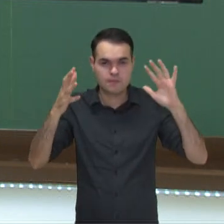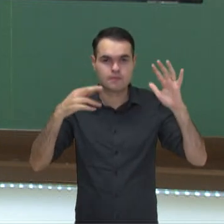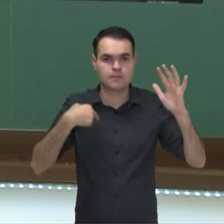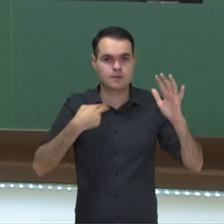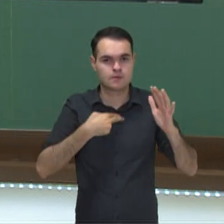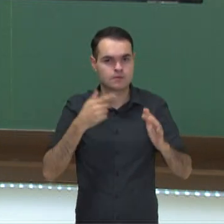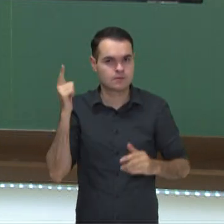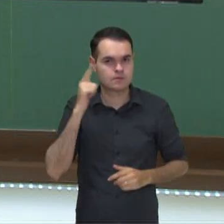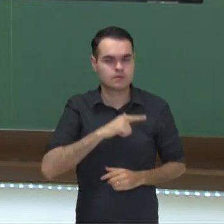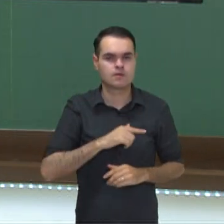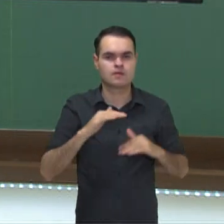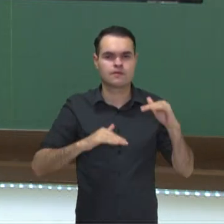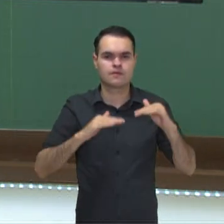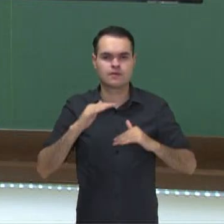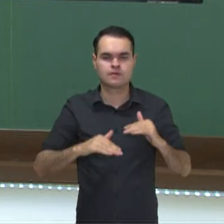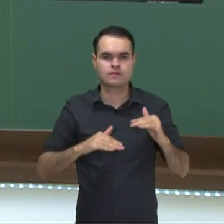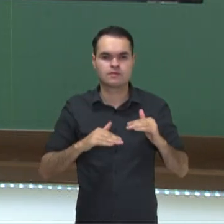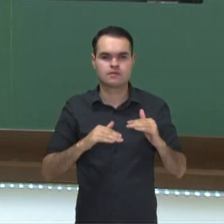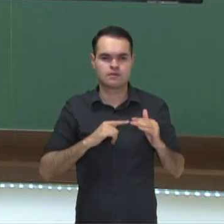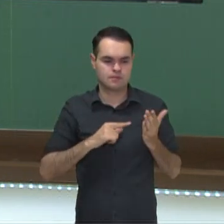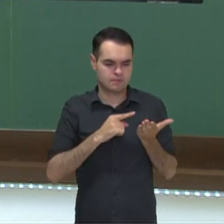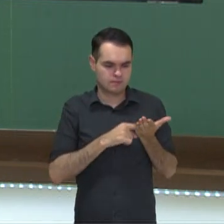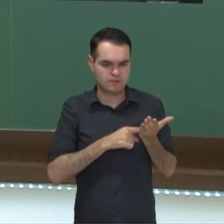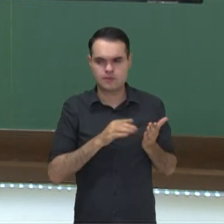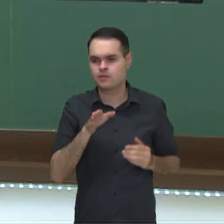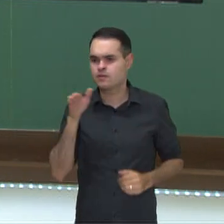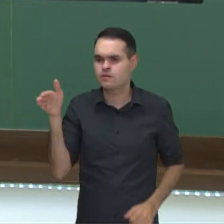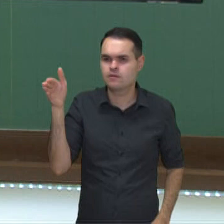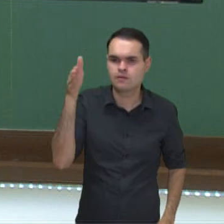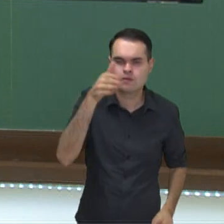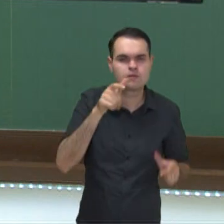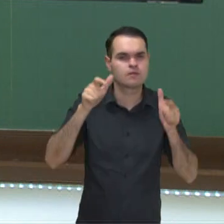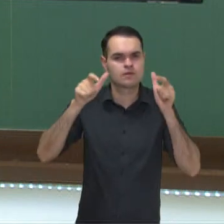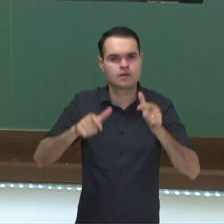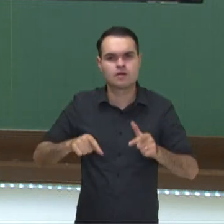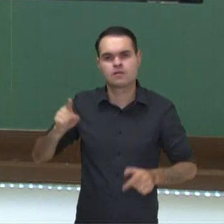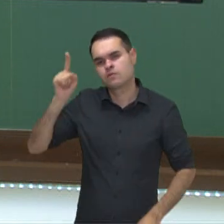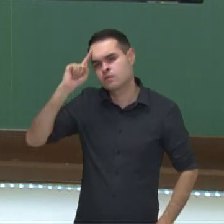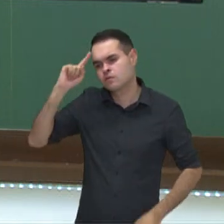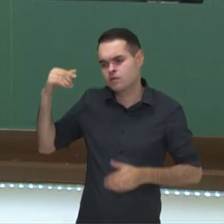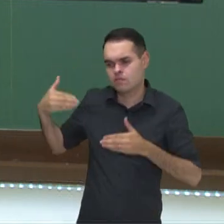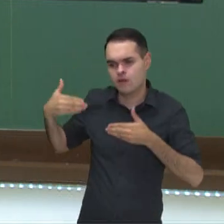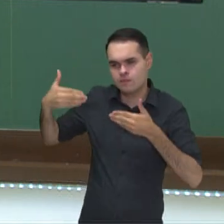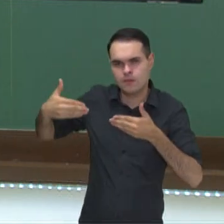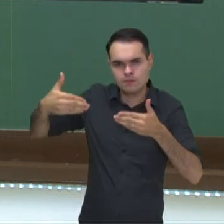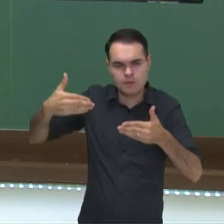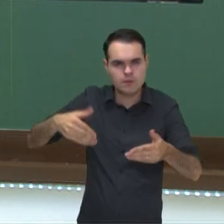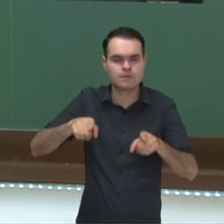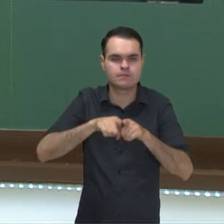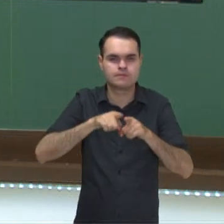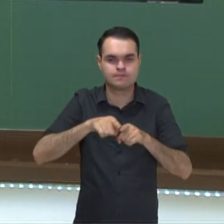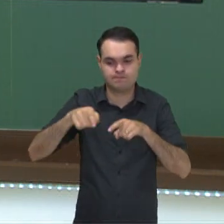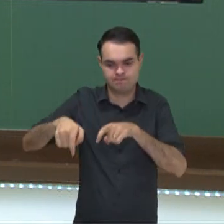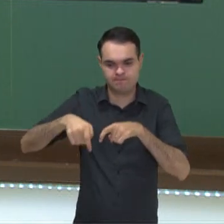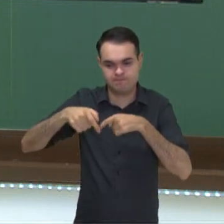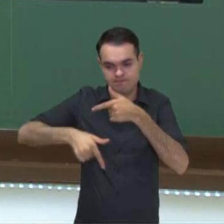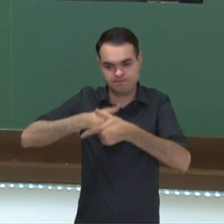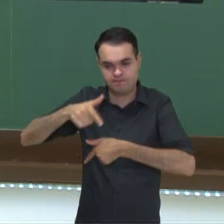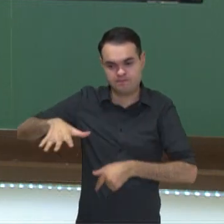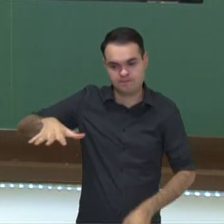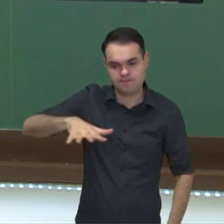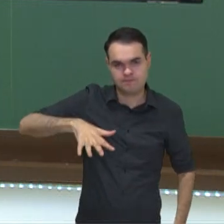cumprirmos nossos compromissos, irmos a alguns locais, também a agropecuária,